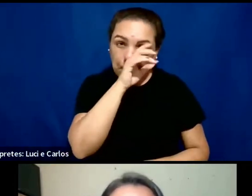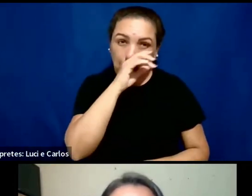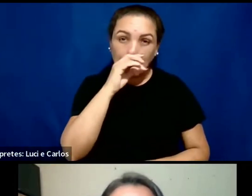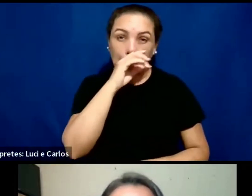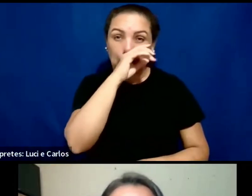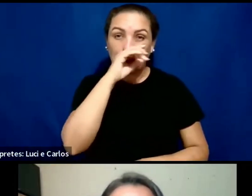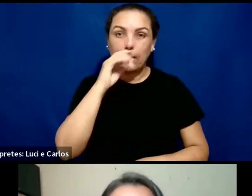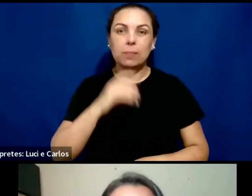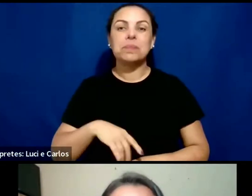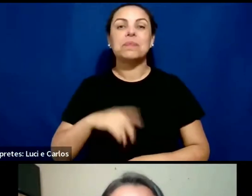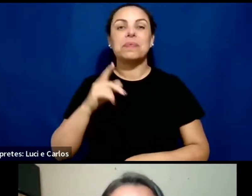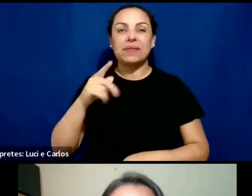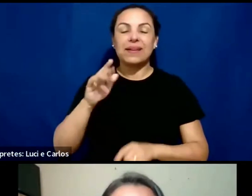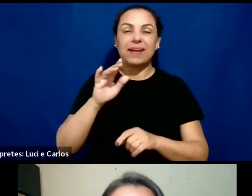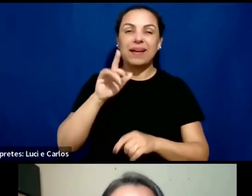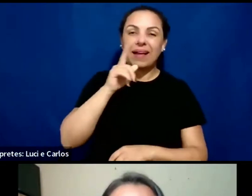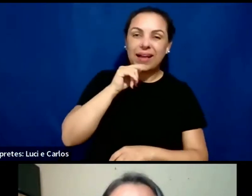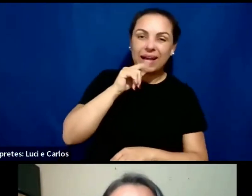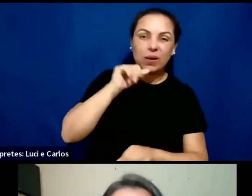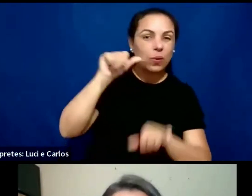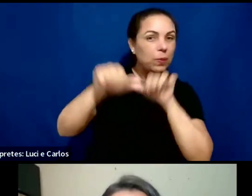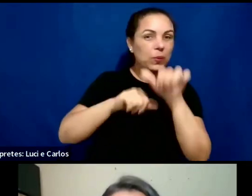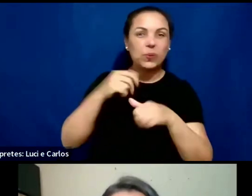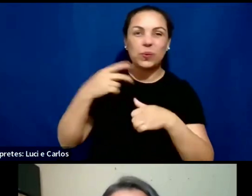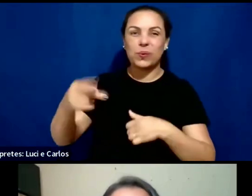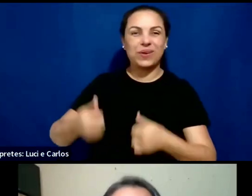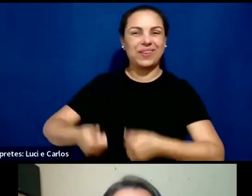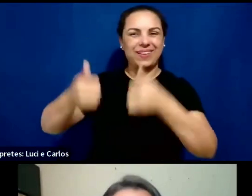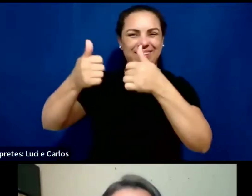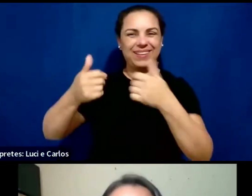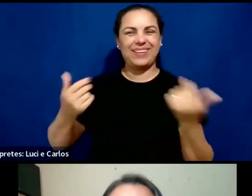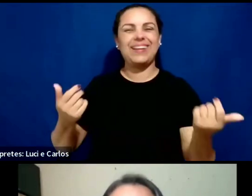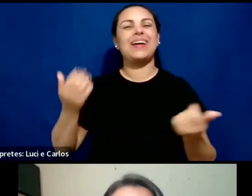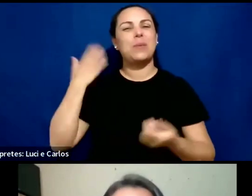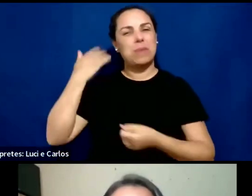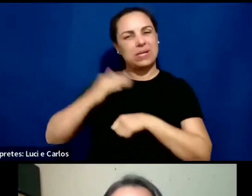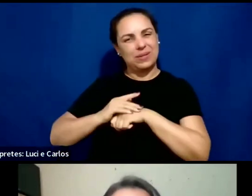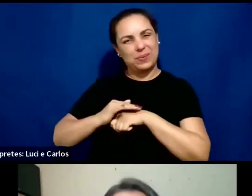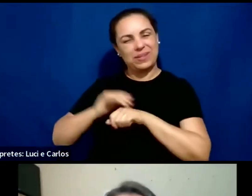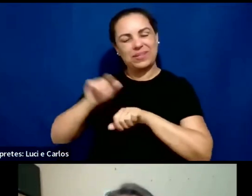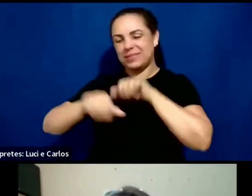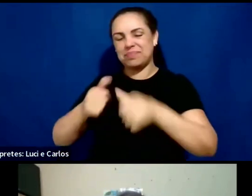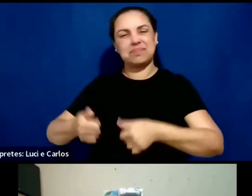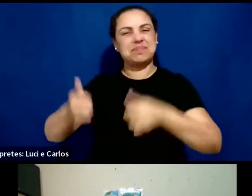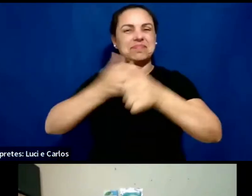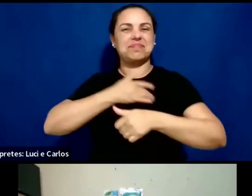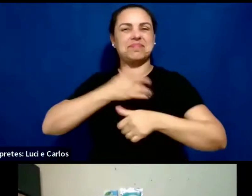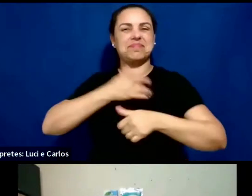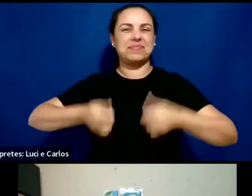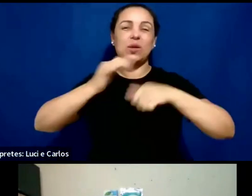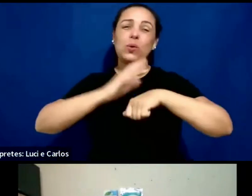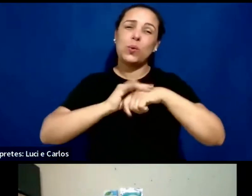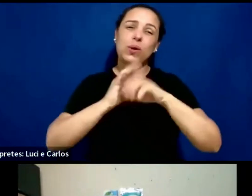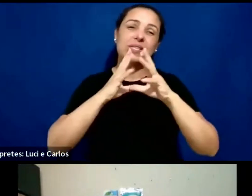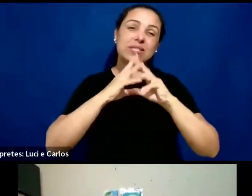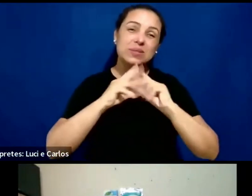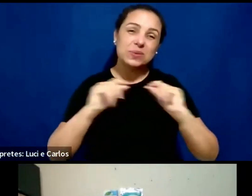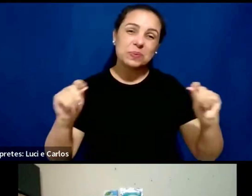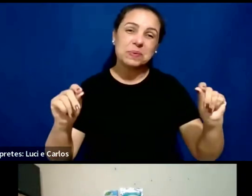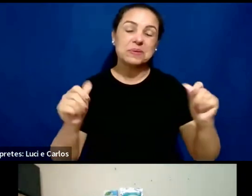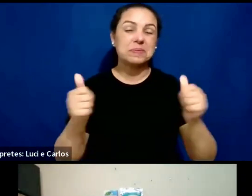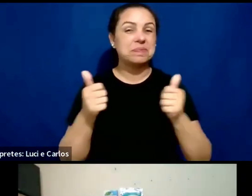A água mudou sua vida. Mudou, transformou a minha saúde. Hoje eu tenho, assim, convicção,